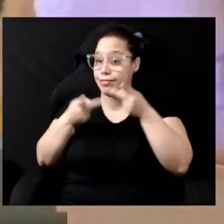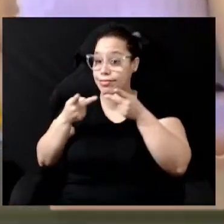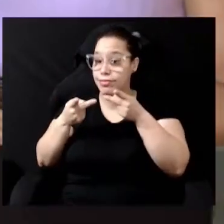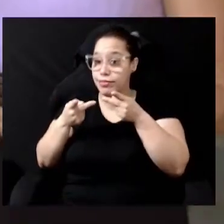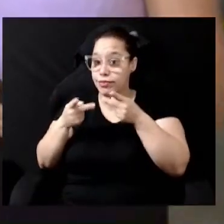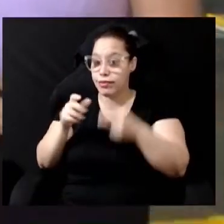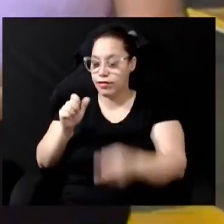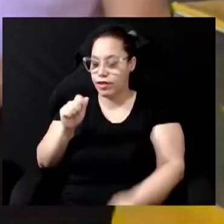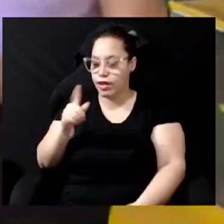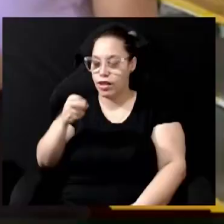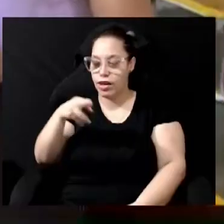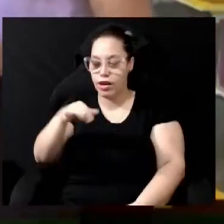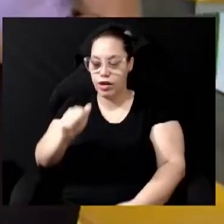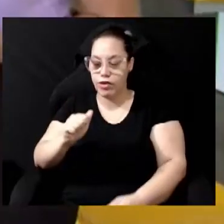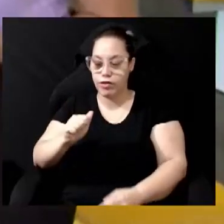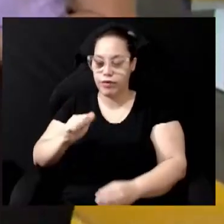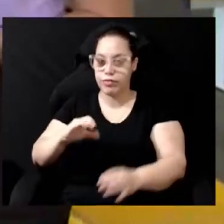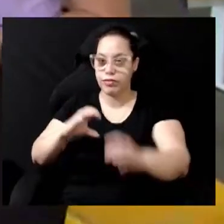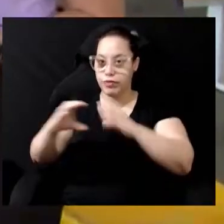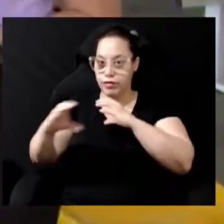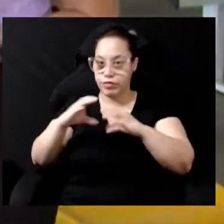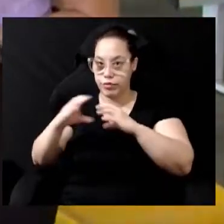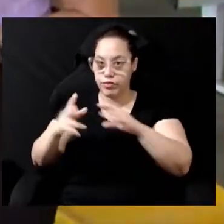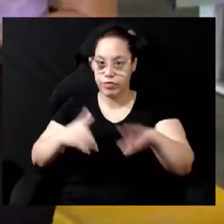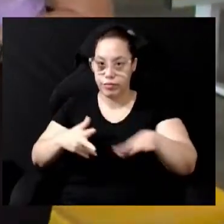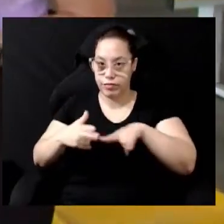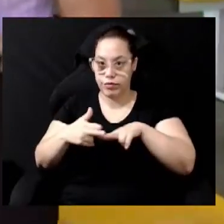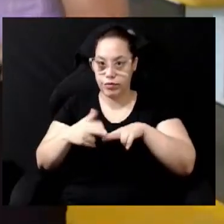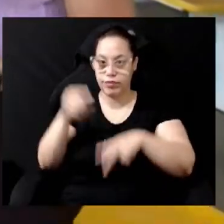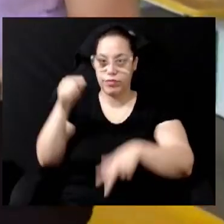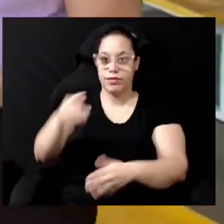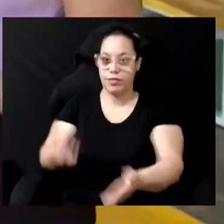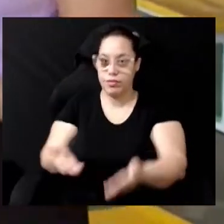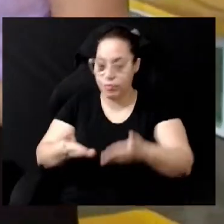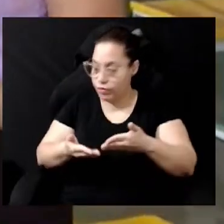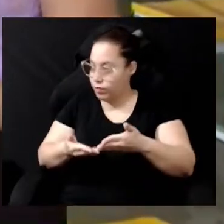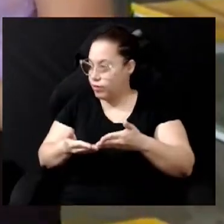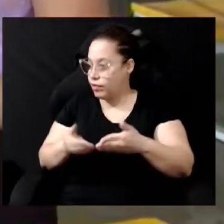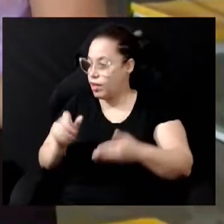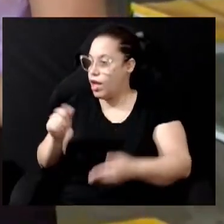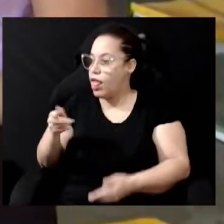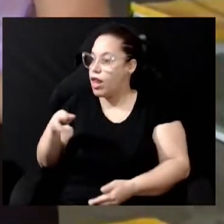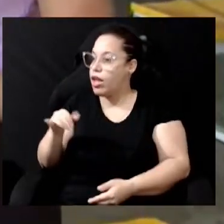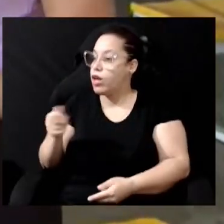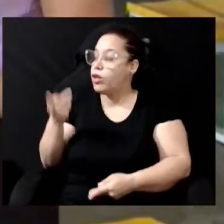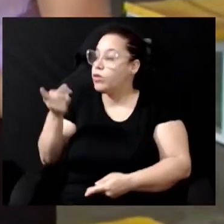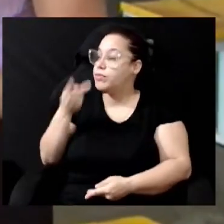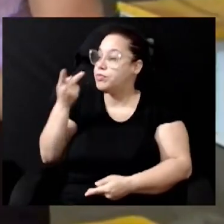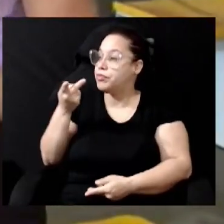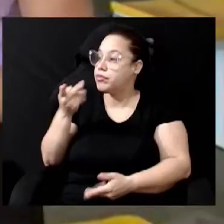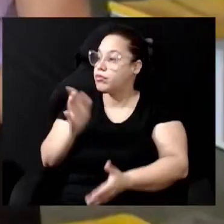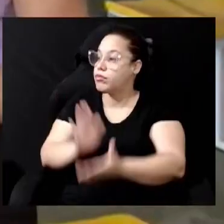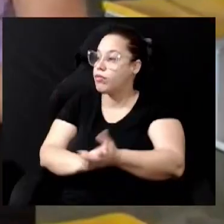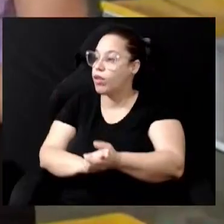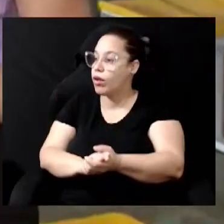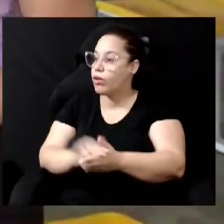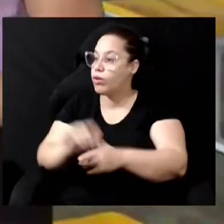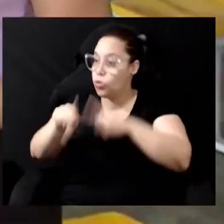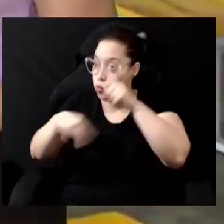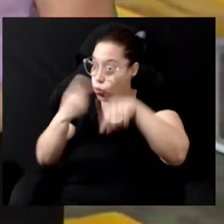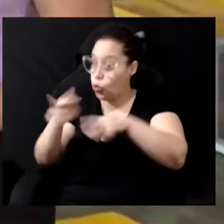é coordenadora do programa de castração e está aqui com a gente. Adriana, conta pra gente então, superamos as